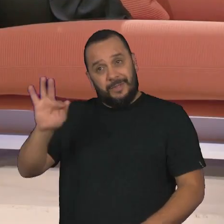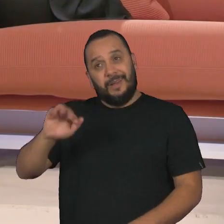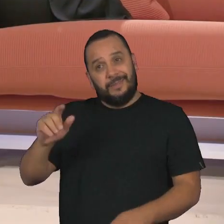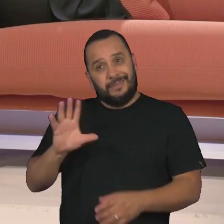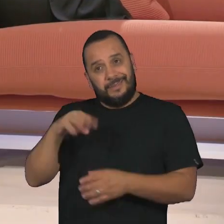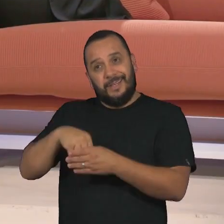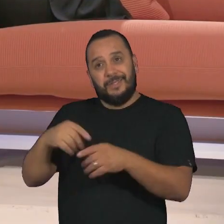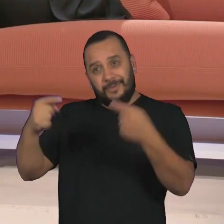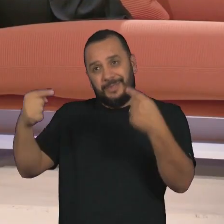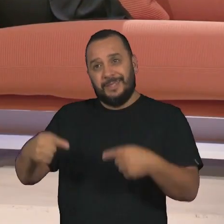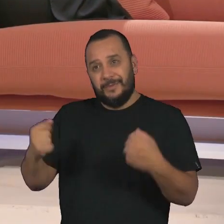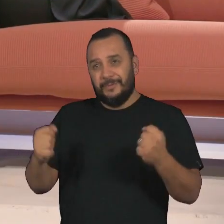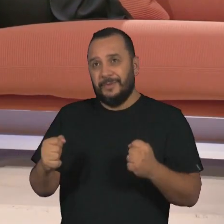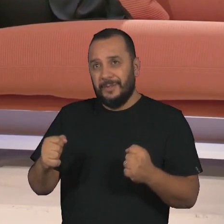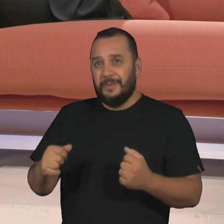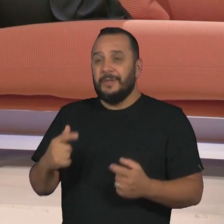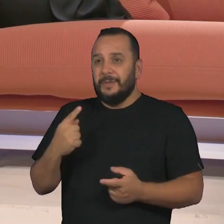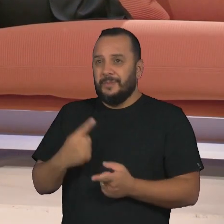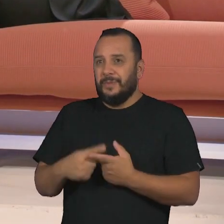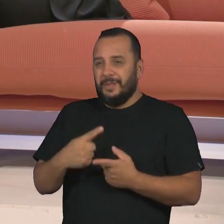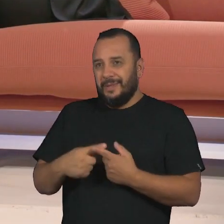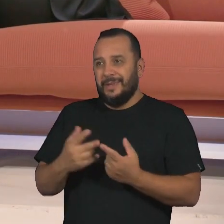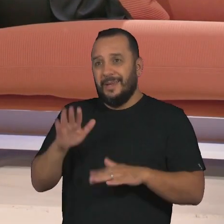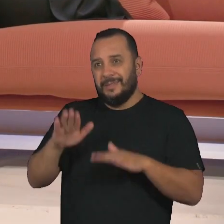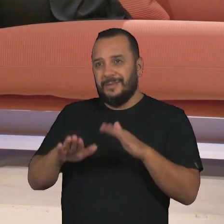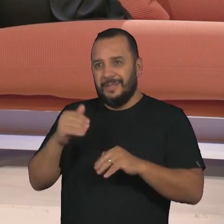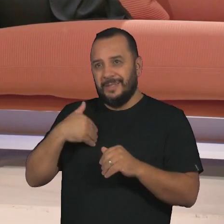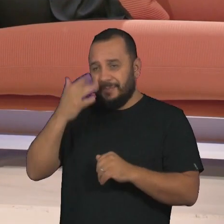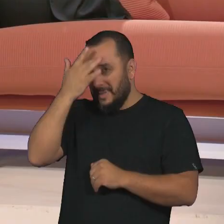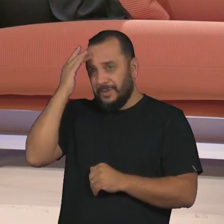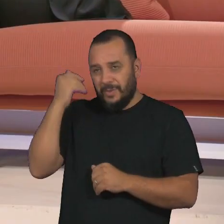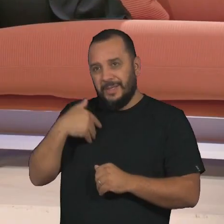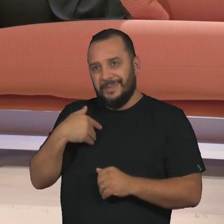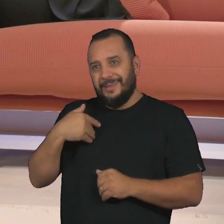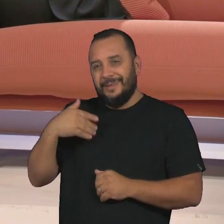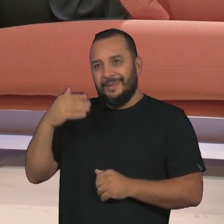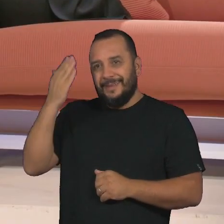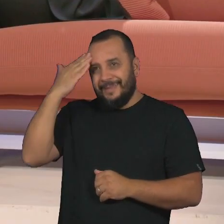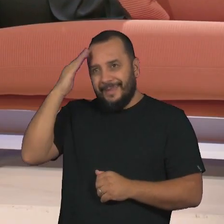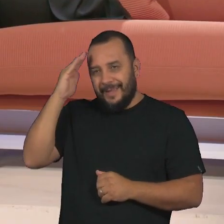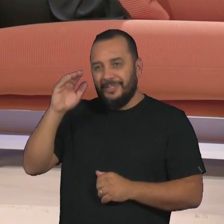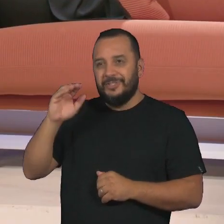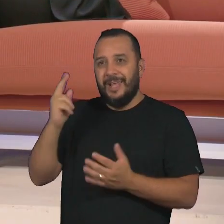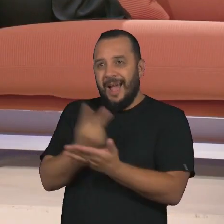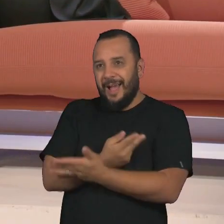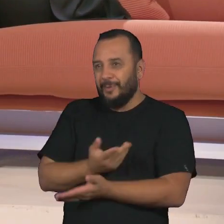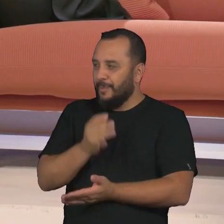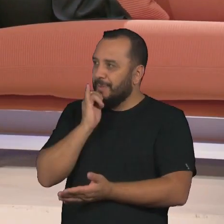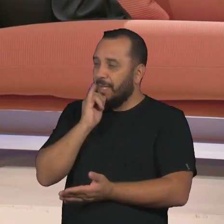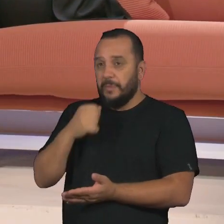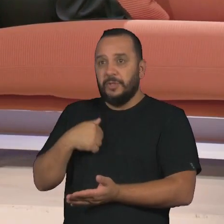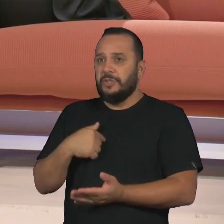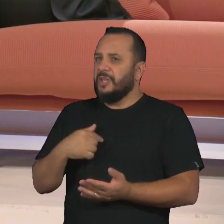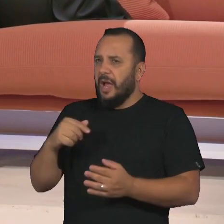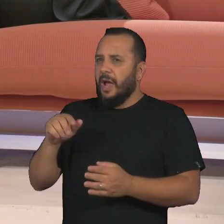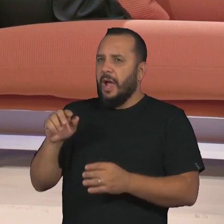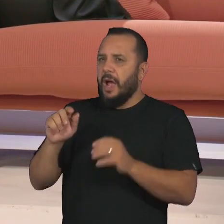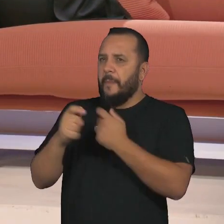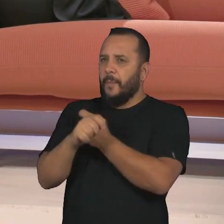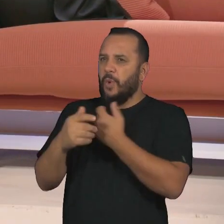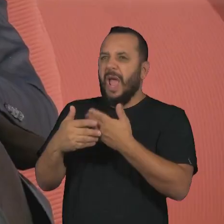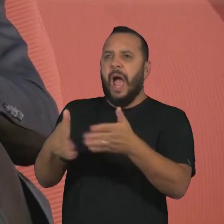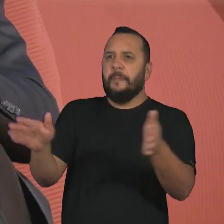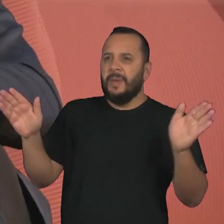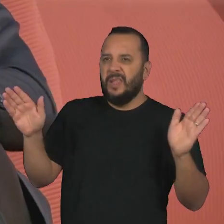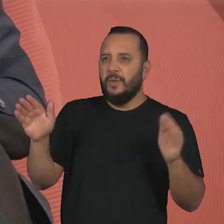Porque a fronteira, você sempre pode ser mal interpretado, né? Dependendo do que você faz. Você faz um ato de abertura, abriu muito. Faz um ato de... fechou muito.